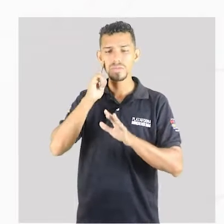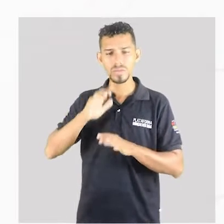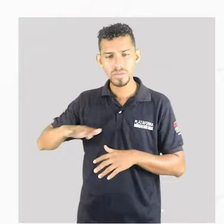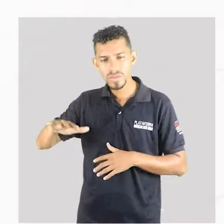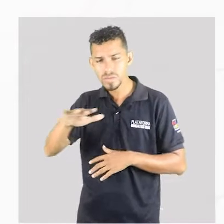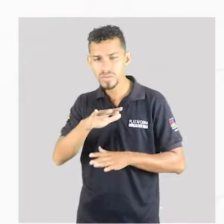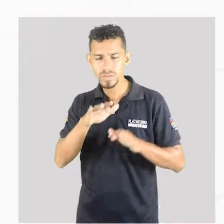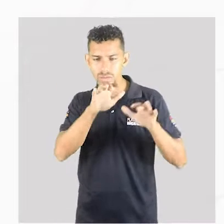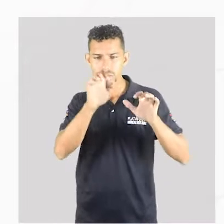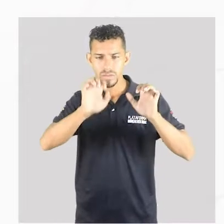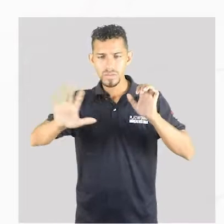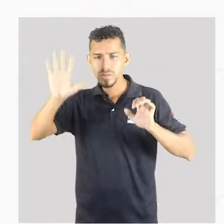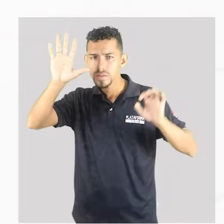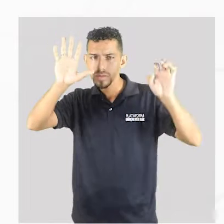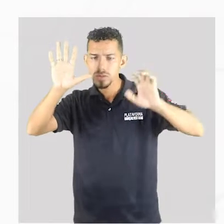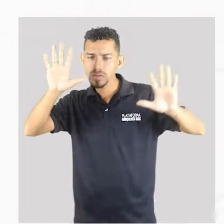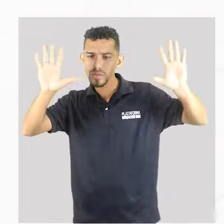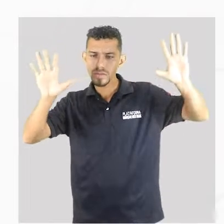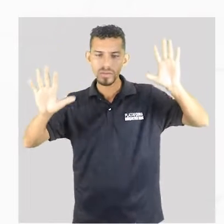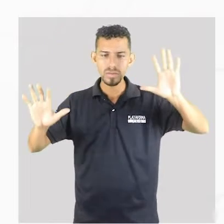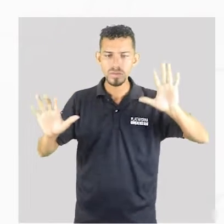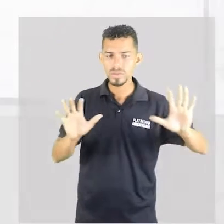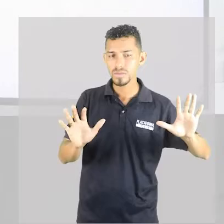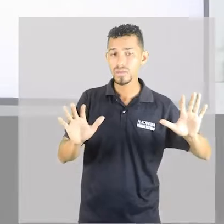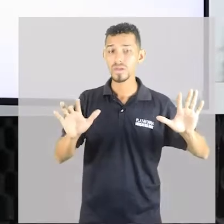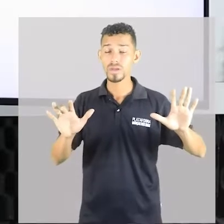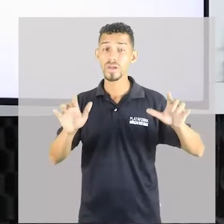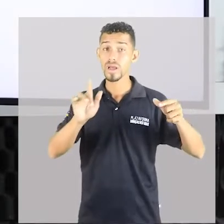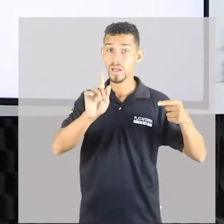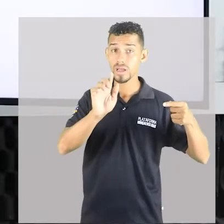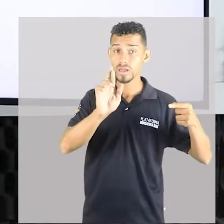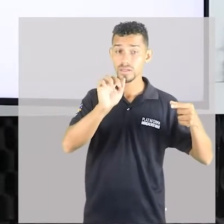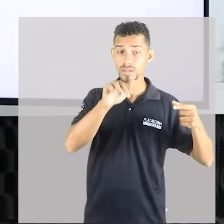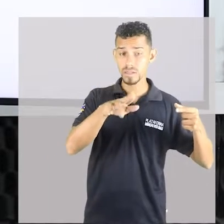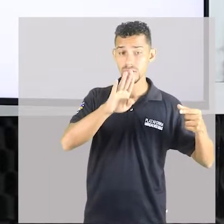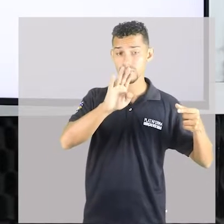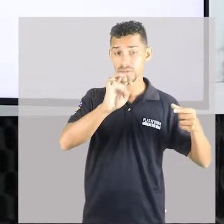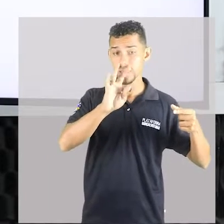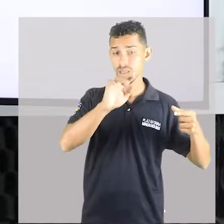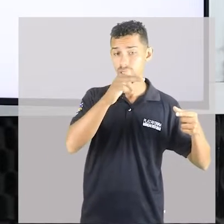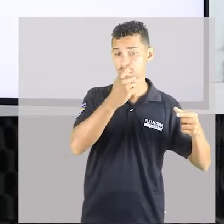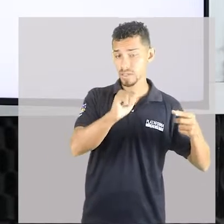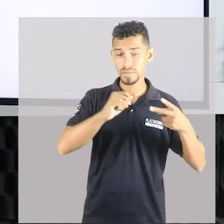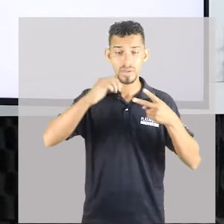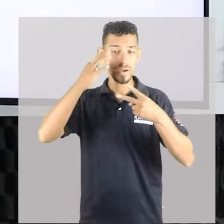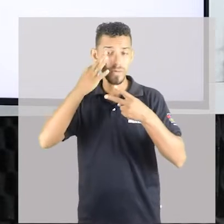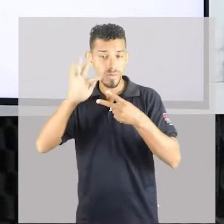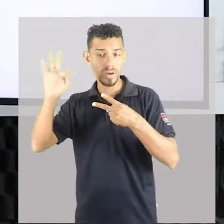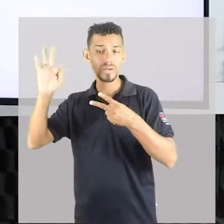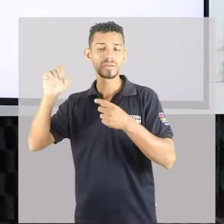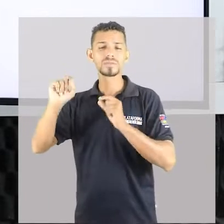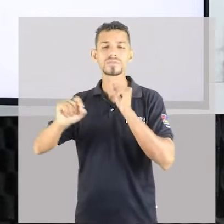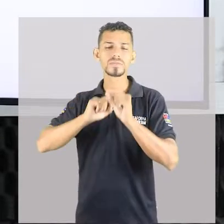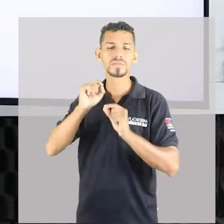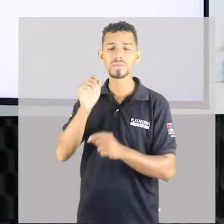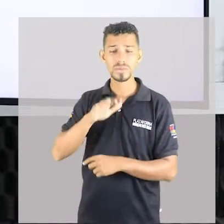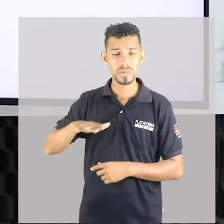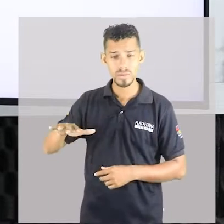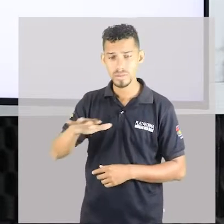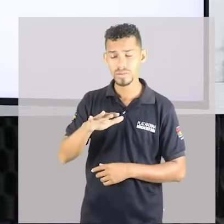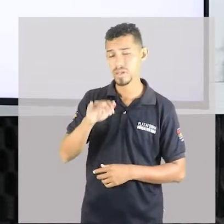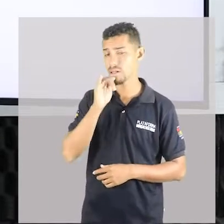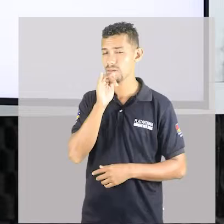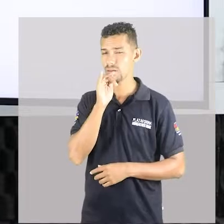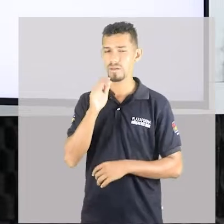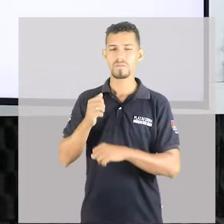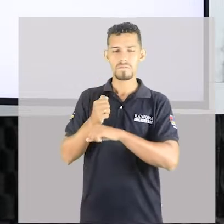industrializados, destacando-se a Grã-Bretanha e a França, promoveram o processo de expansão colonial no mundo afroasiático